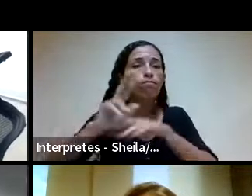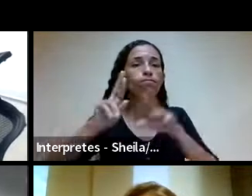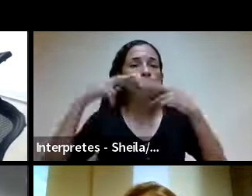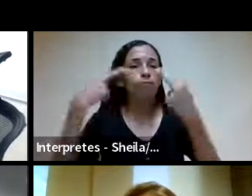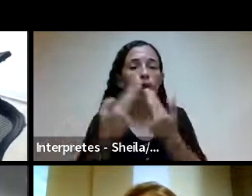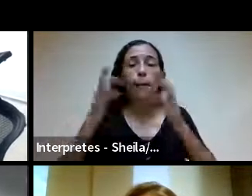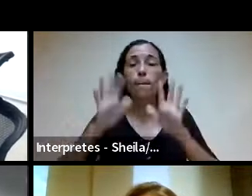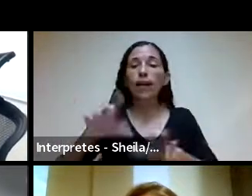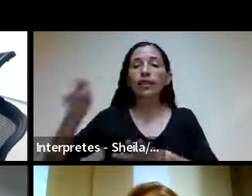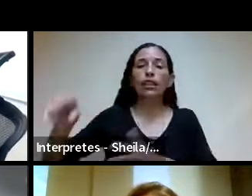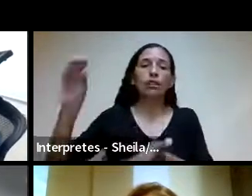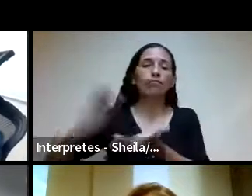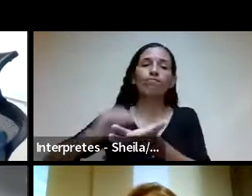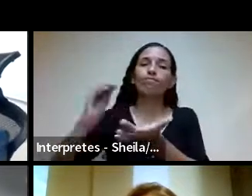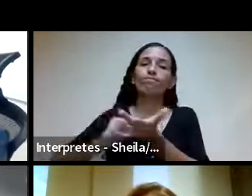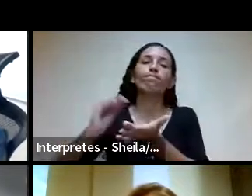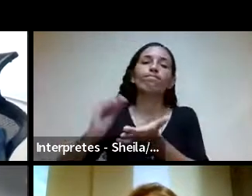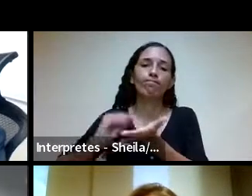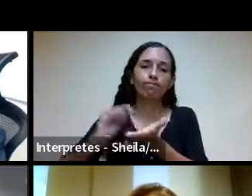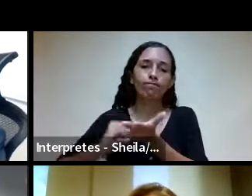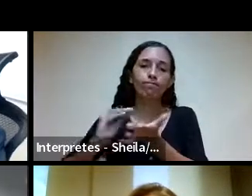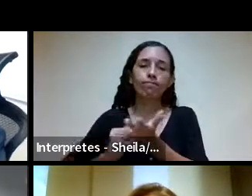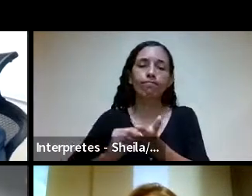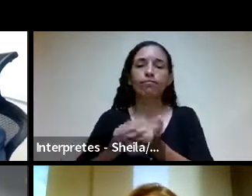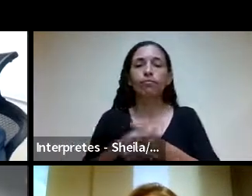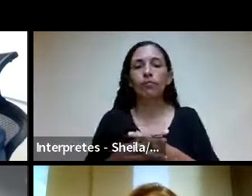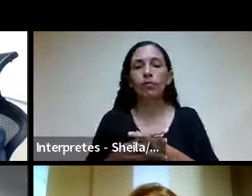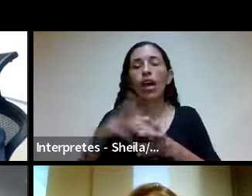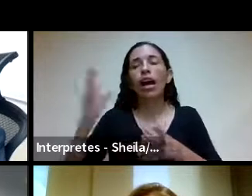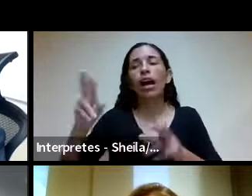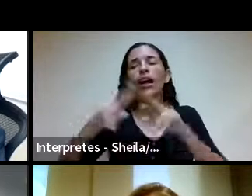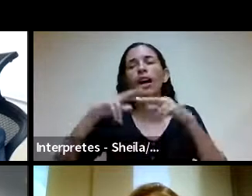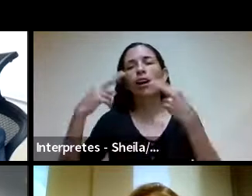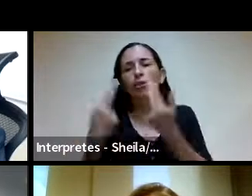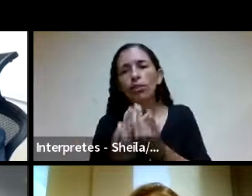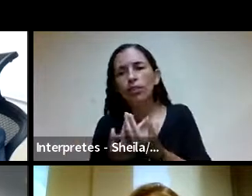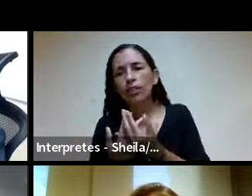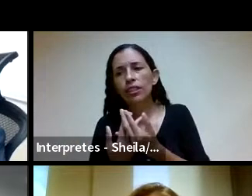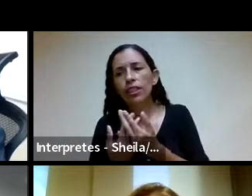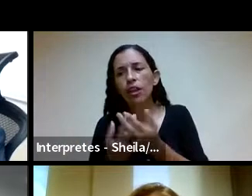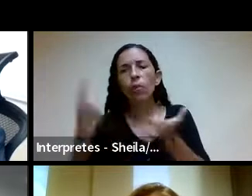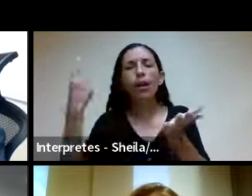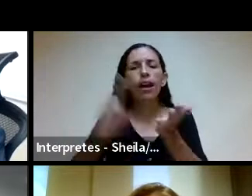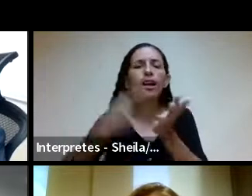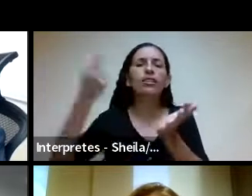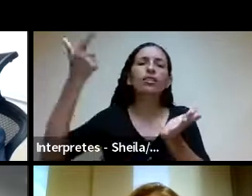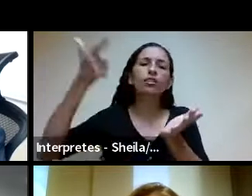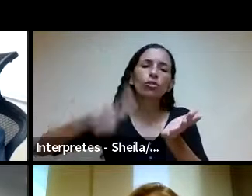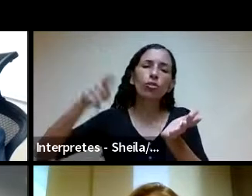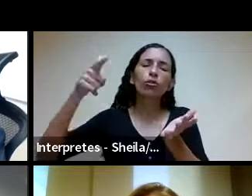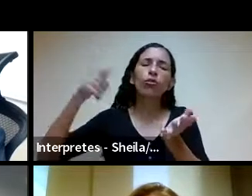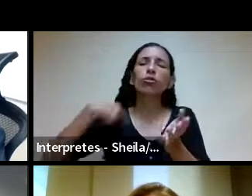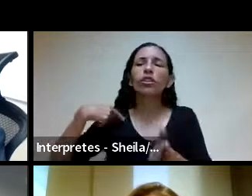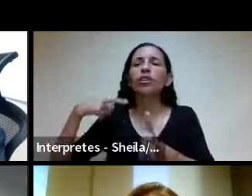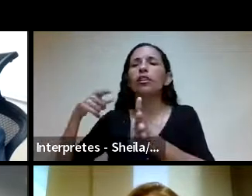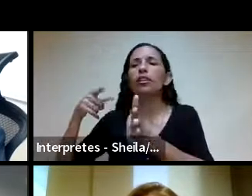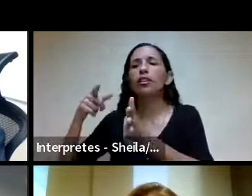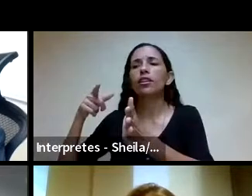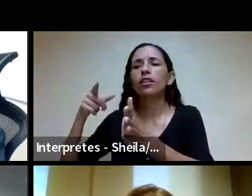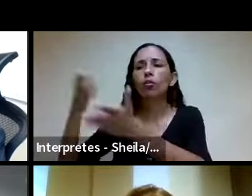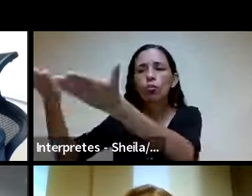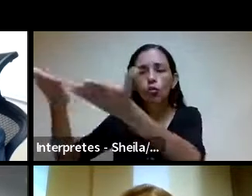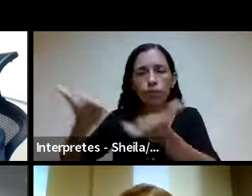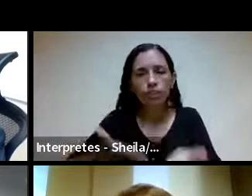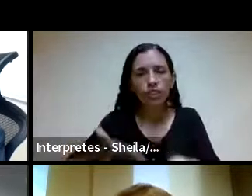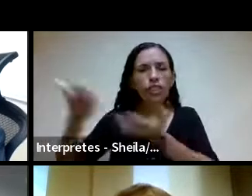Eu solicitei, a audiência foi remarcada por outros motivos, tentamos a intimação novamente, ela novamente